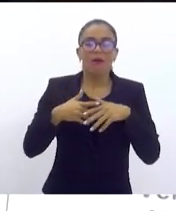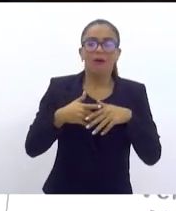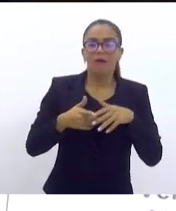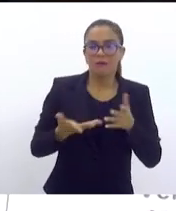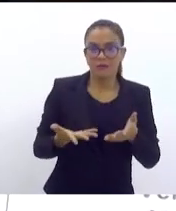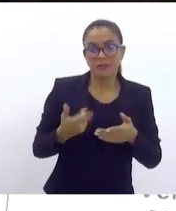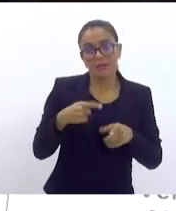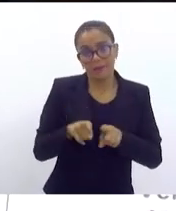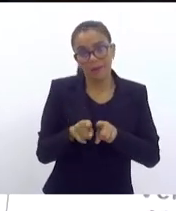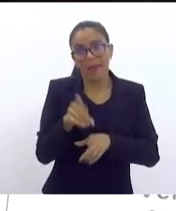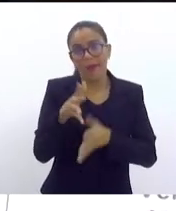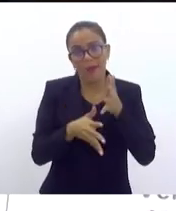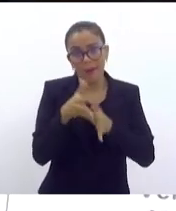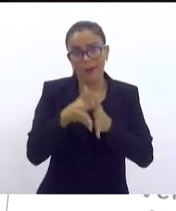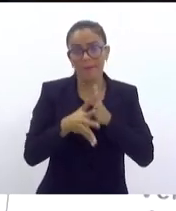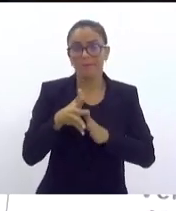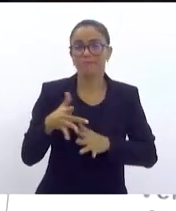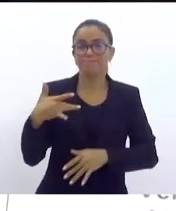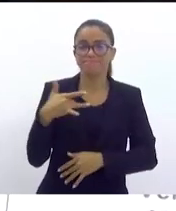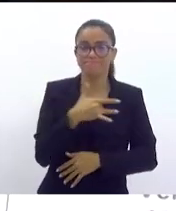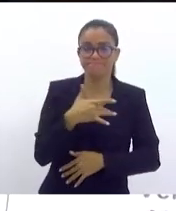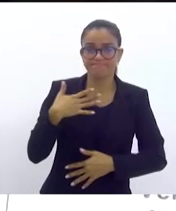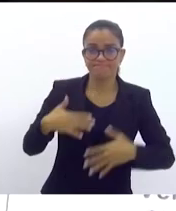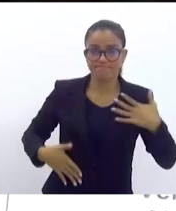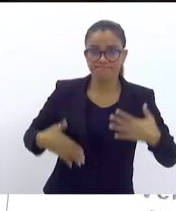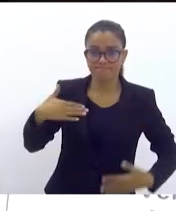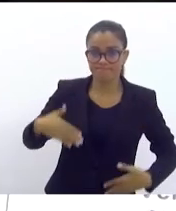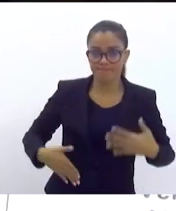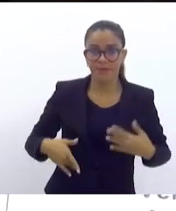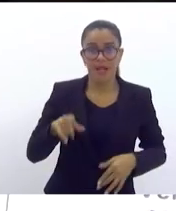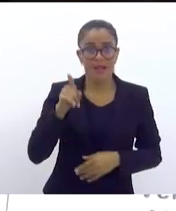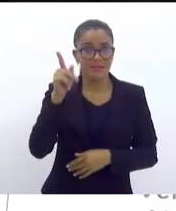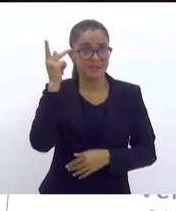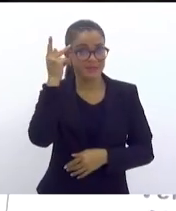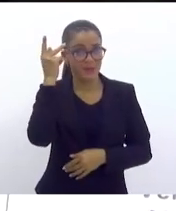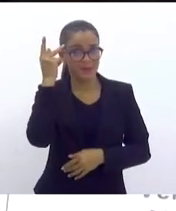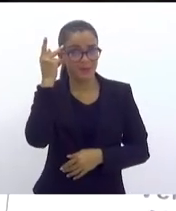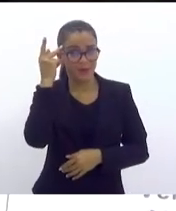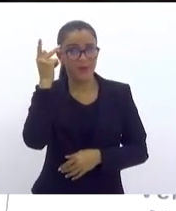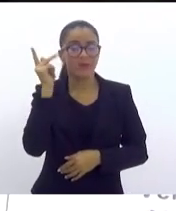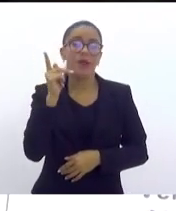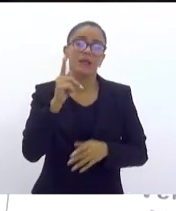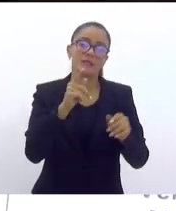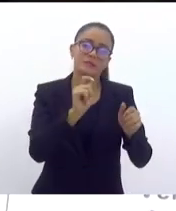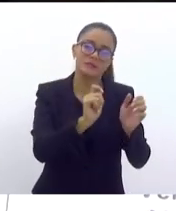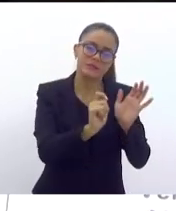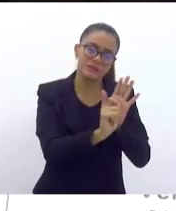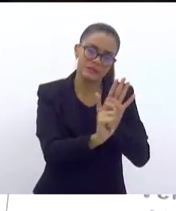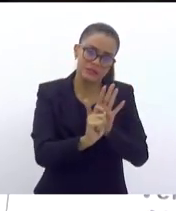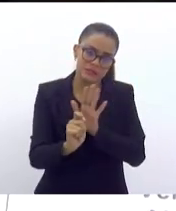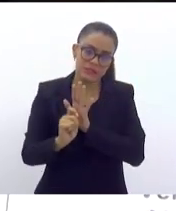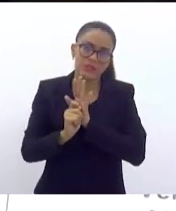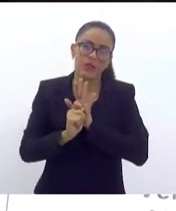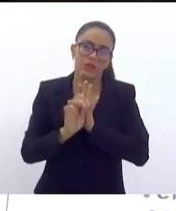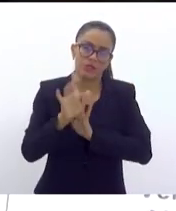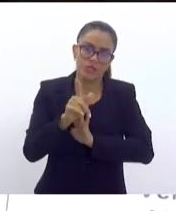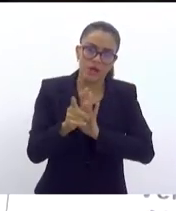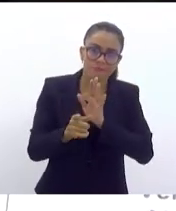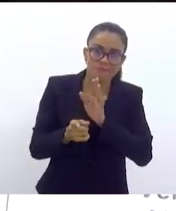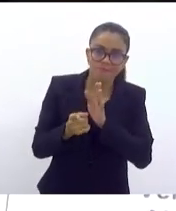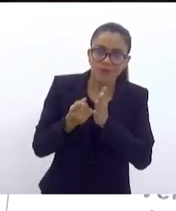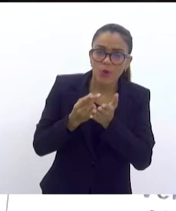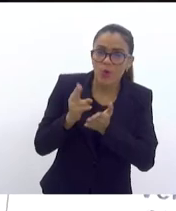sua própria integridade física aqui no rio em São Paulo essas drogas são foram Originalmente